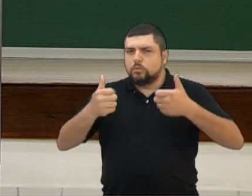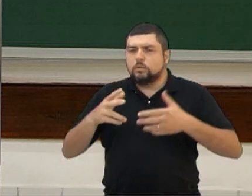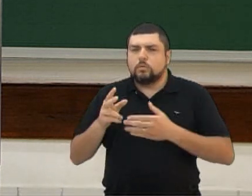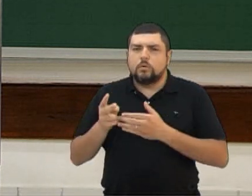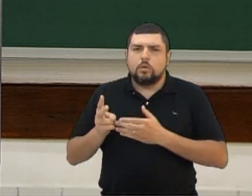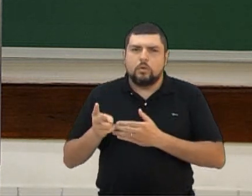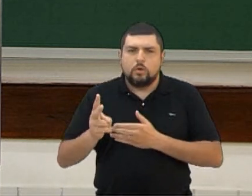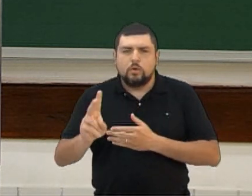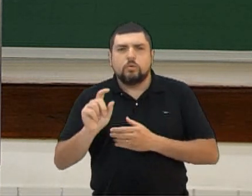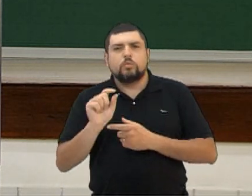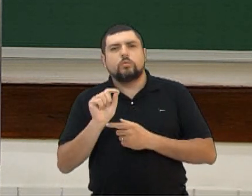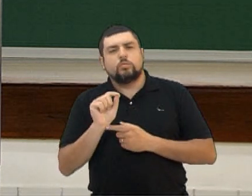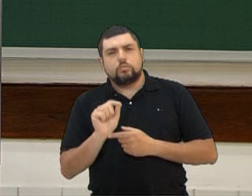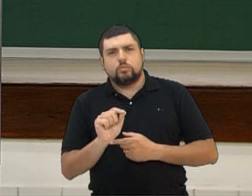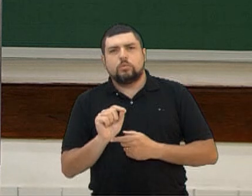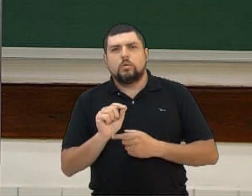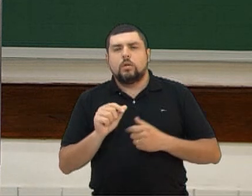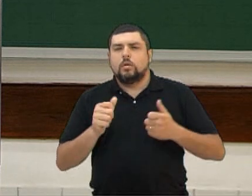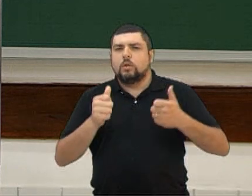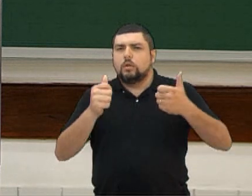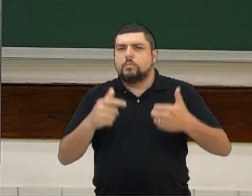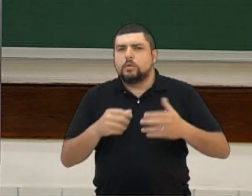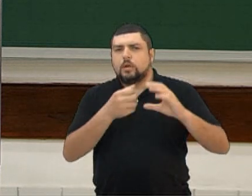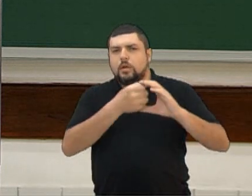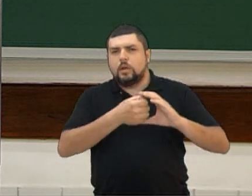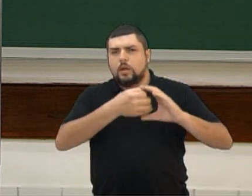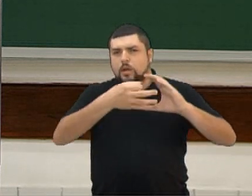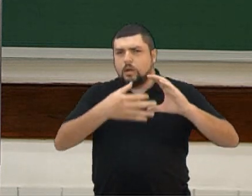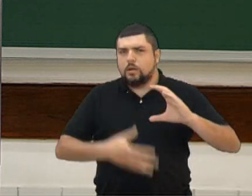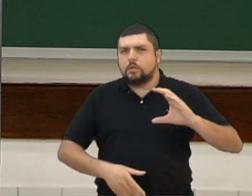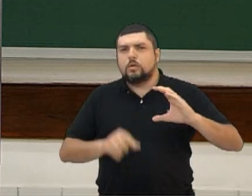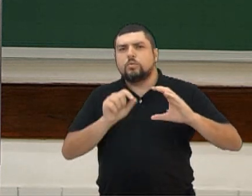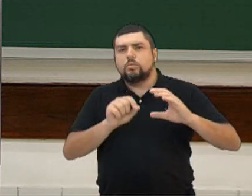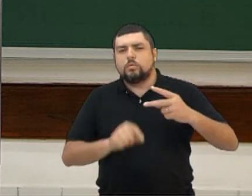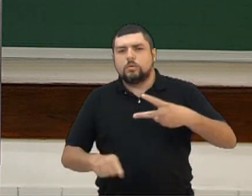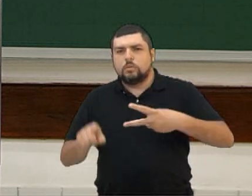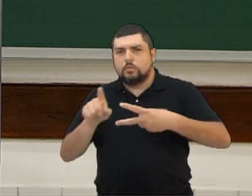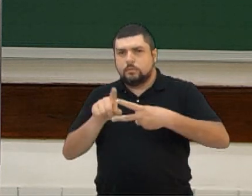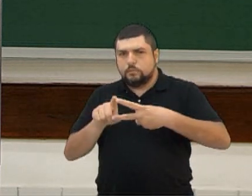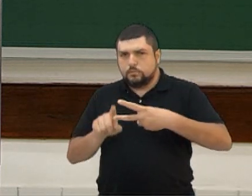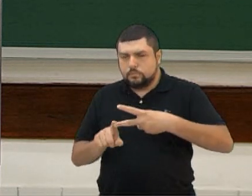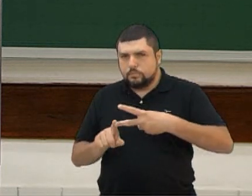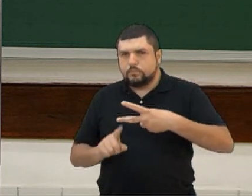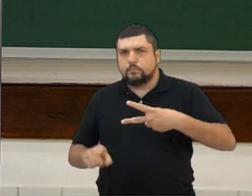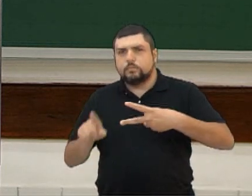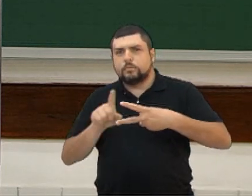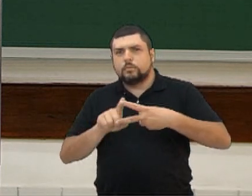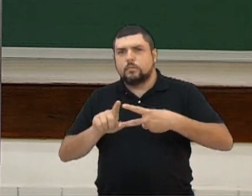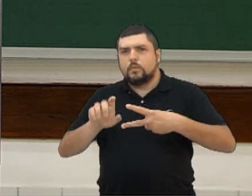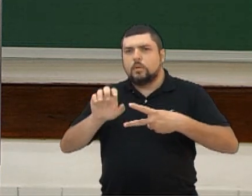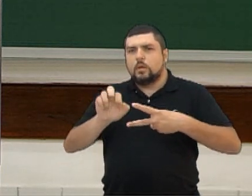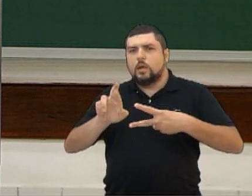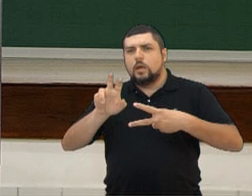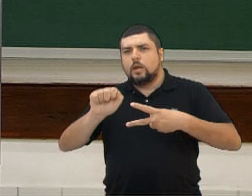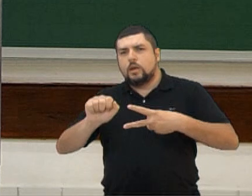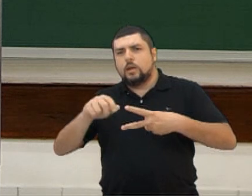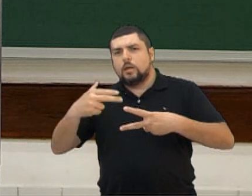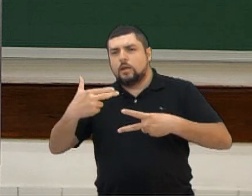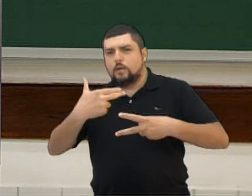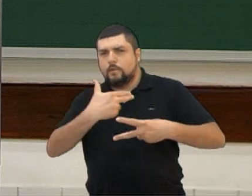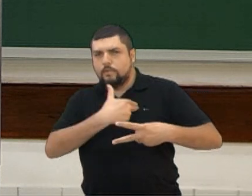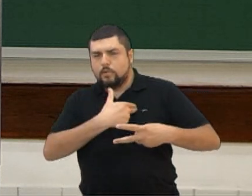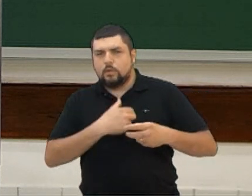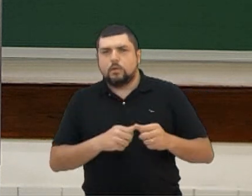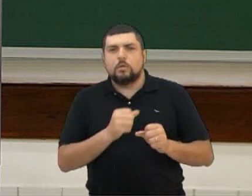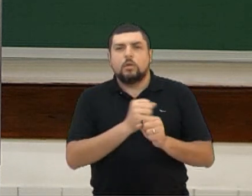do Brasil, veremos as principais características, então, de dois períodos. A Era Vargas, que vai de 1930